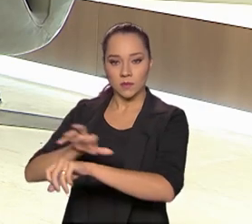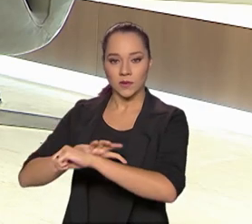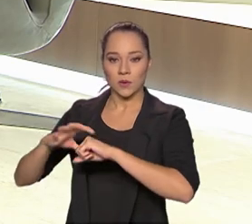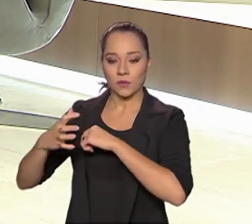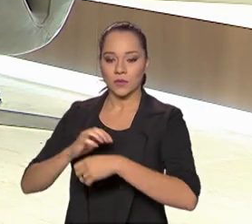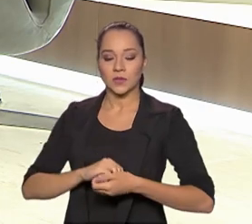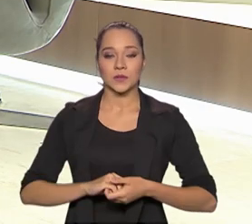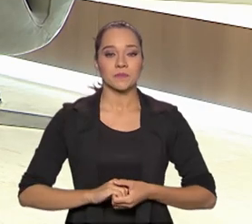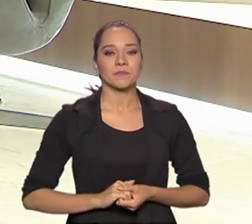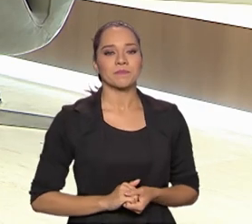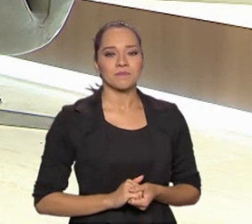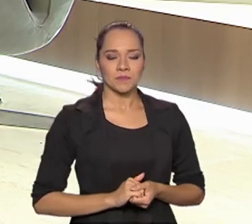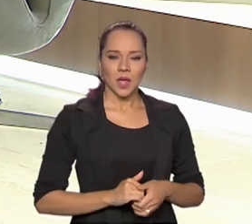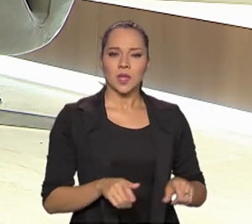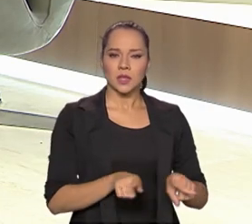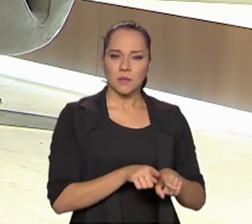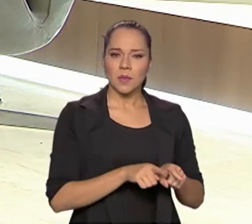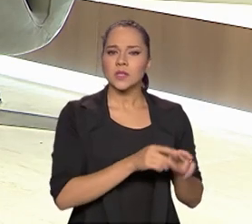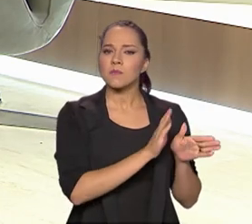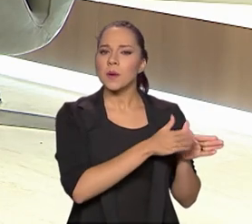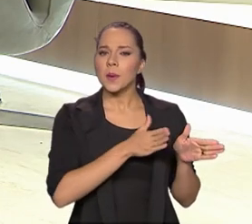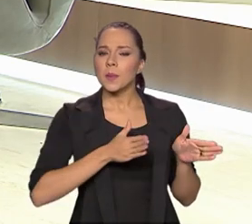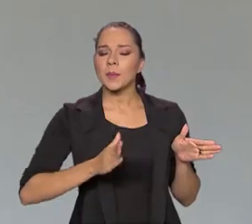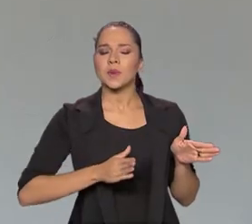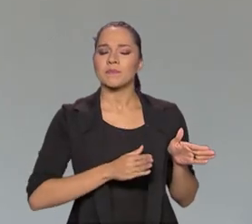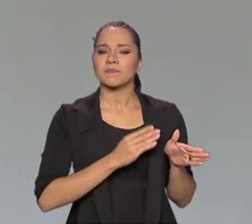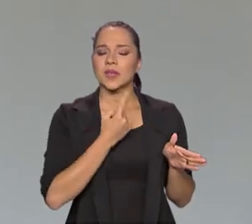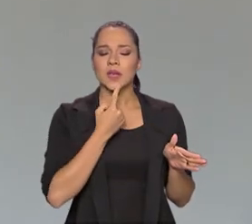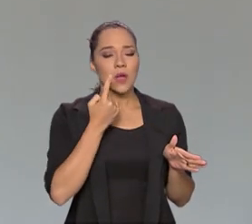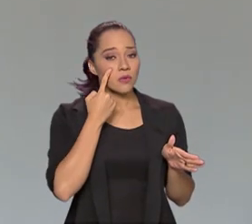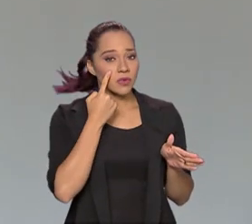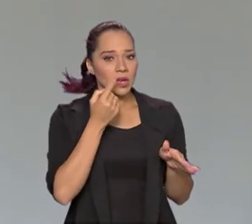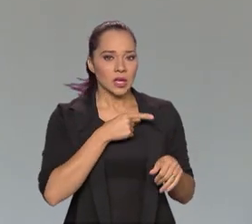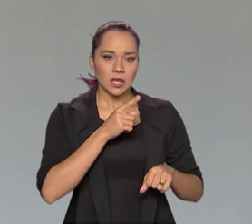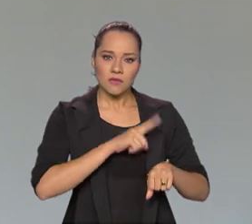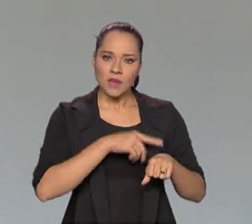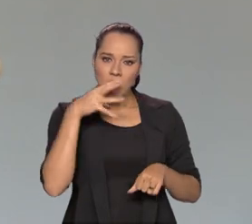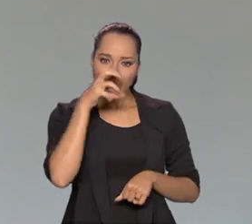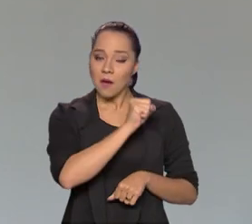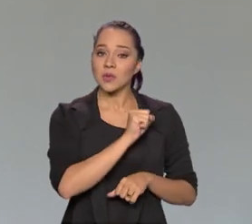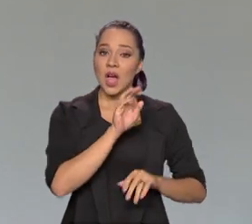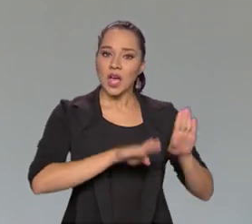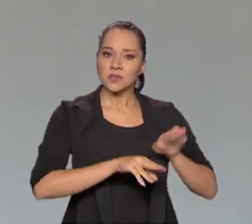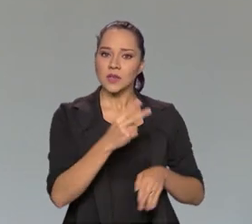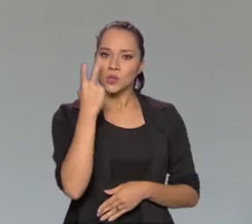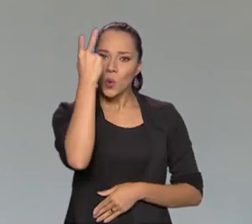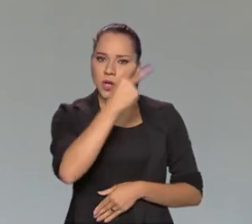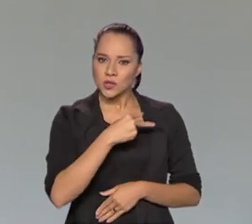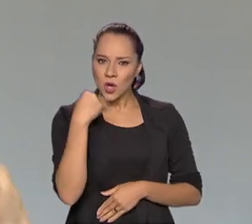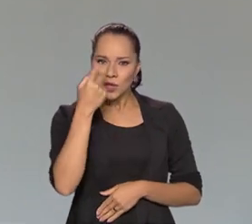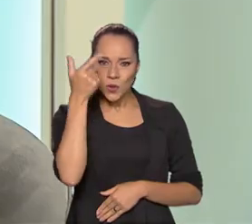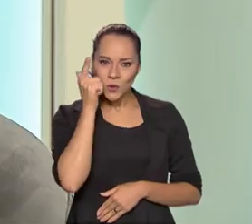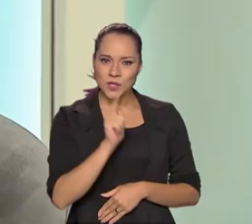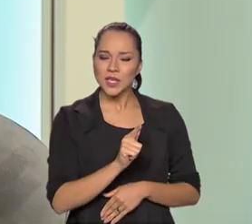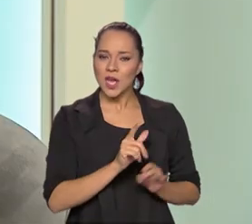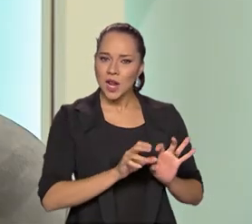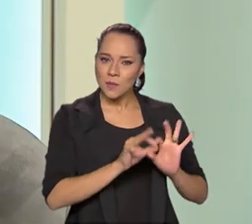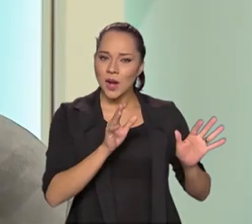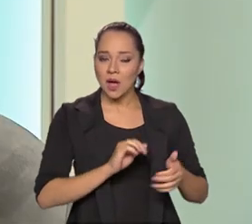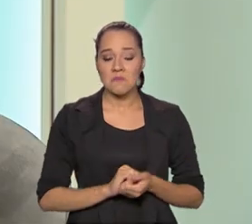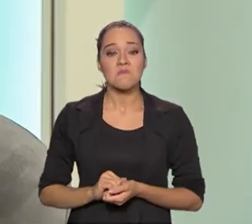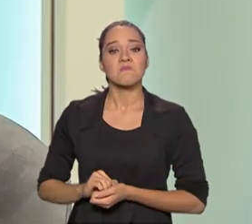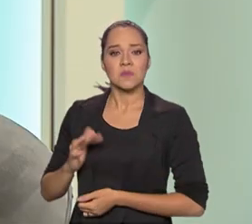Covid. E o próprio desembaraço, eu vi que ele teve um tempo muito curto, em alguns casos 2 horas, é isso? Exato, em